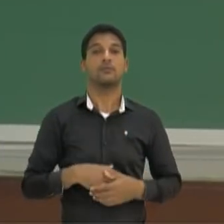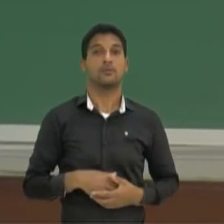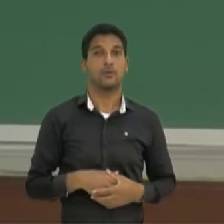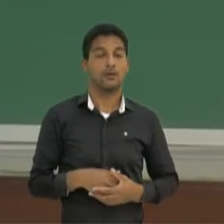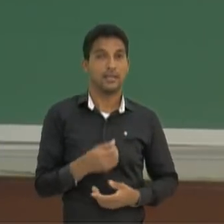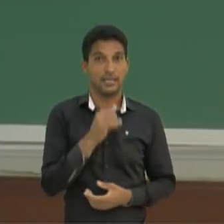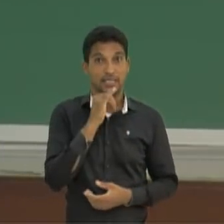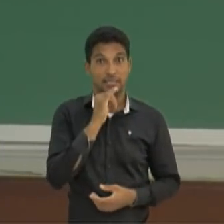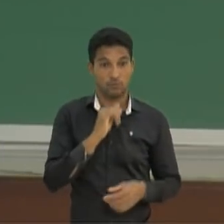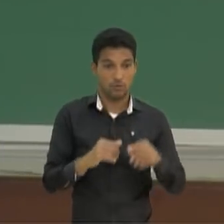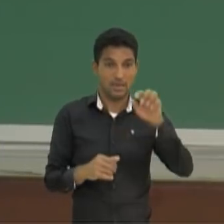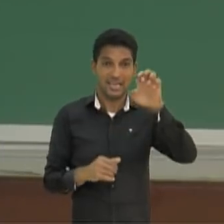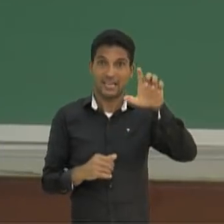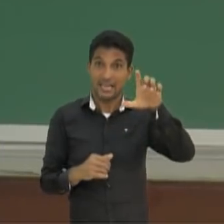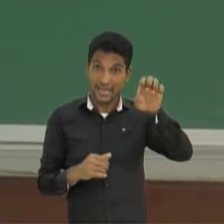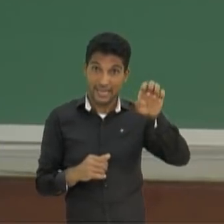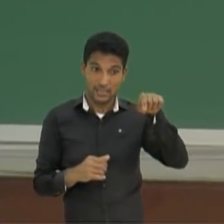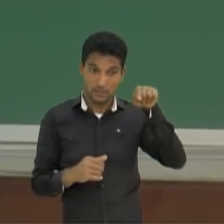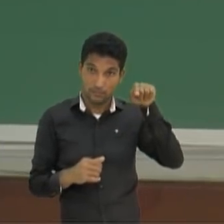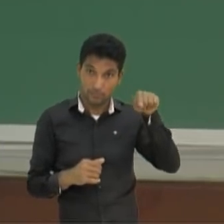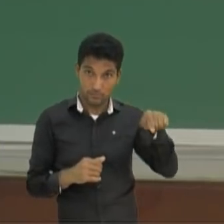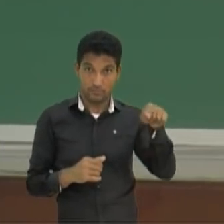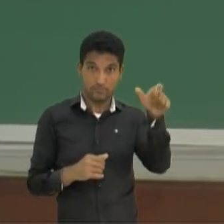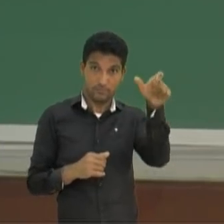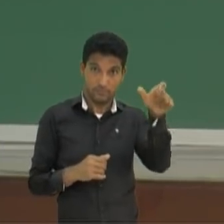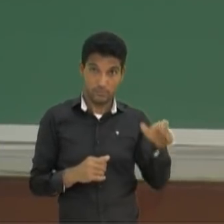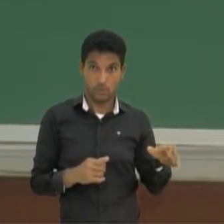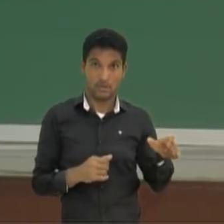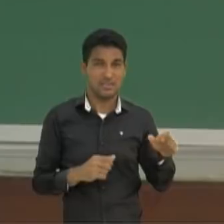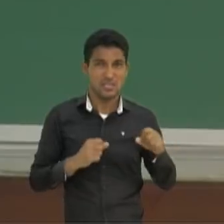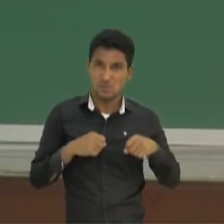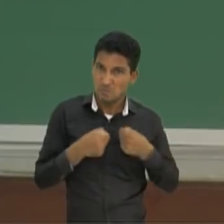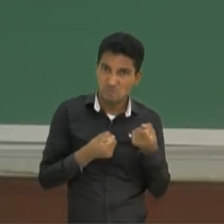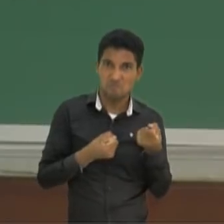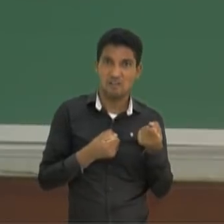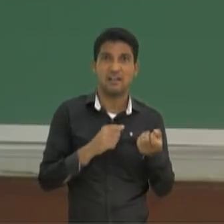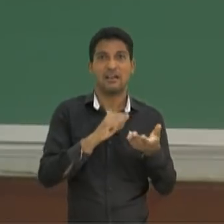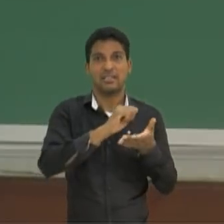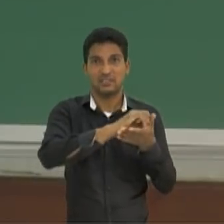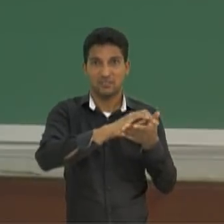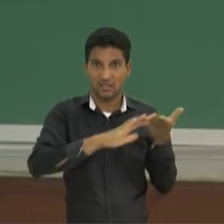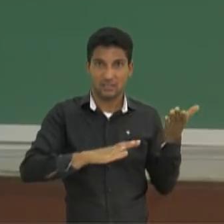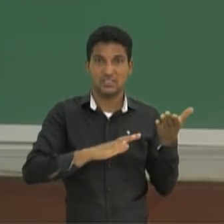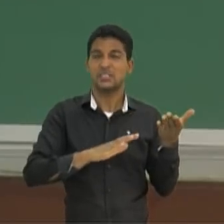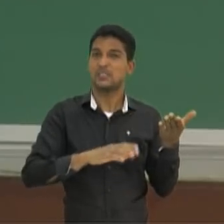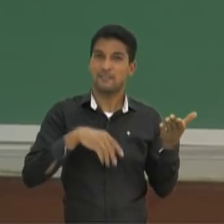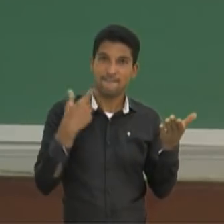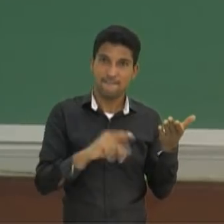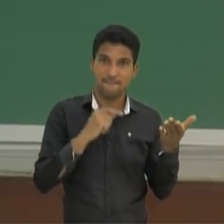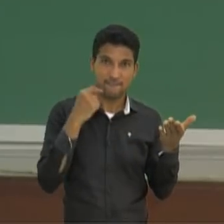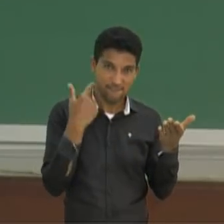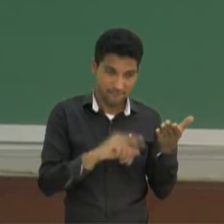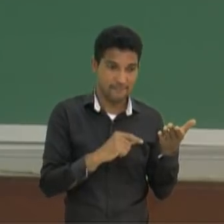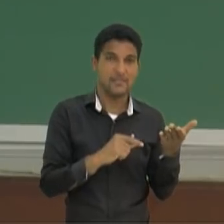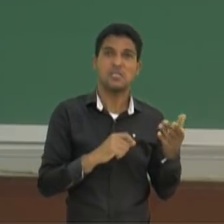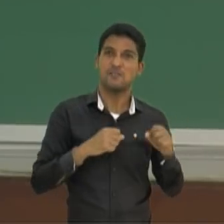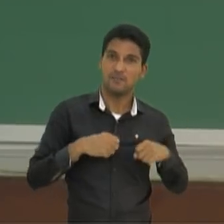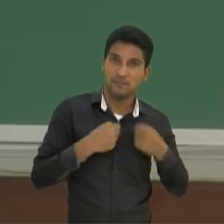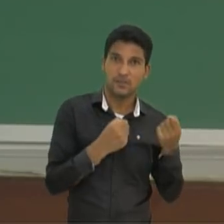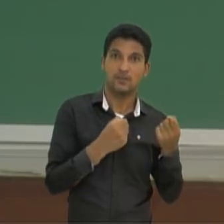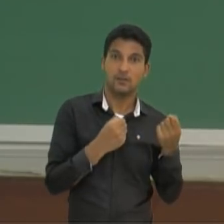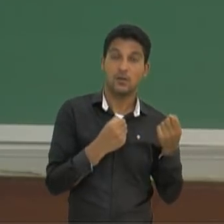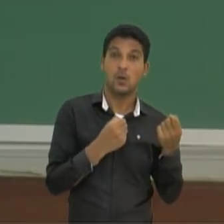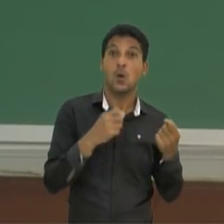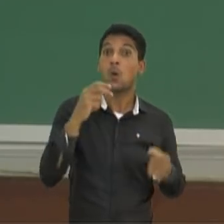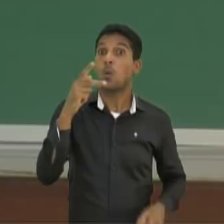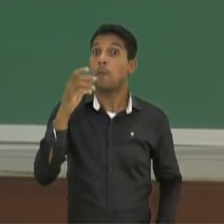muito, vírgula, porém não conseguiu enviar o formulário de questões a tempo. Então, apesar dele ter se dedicado, ele não